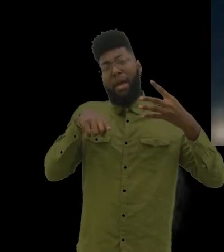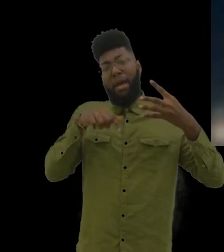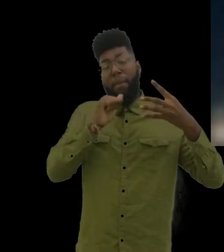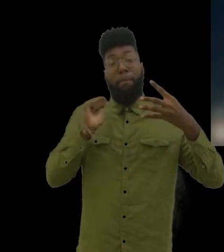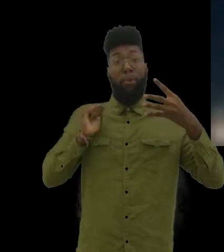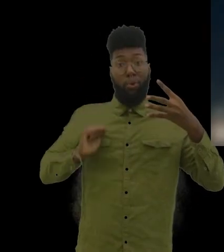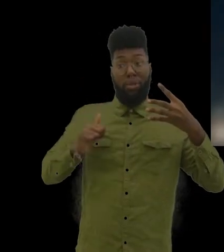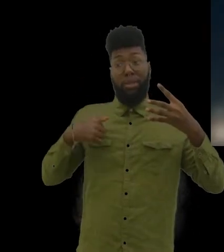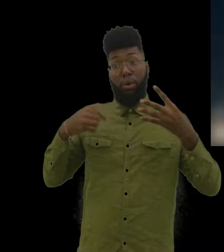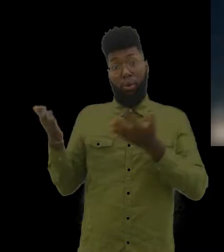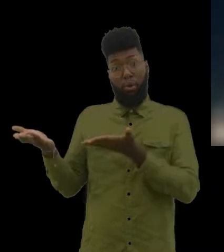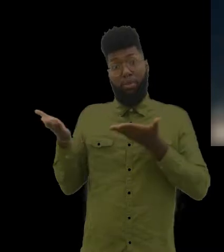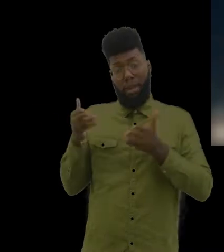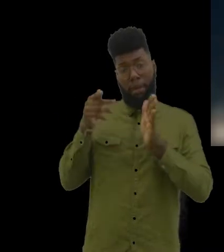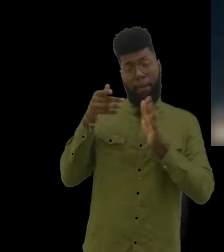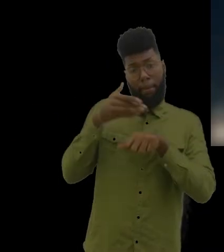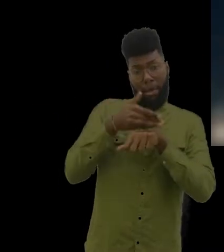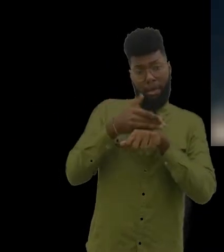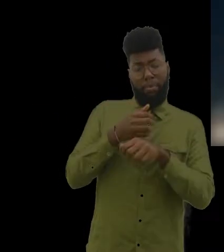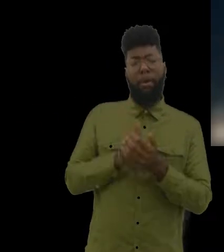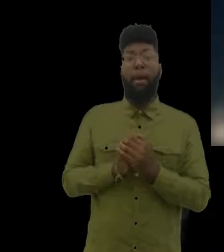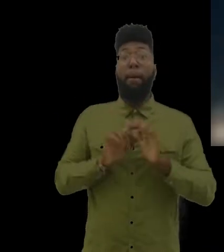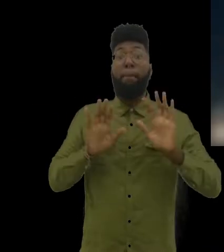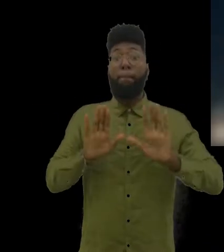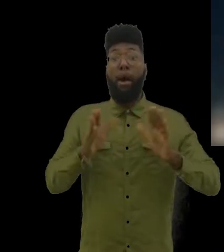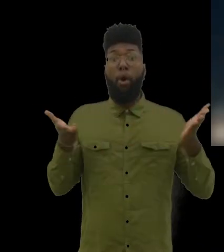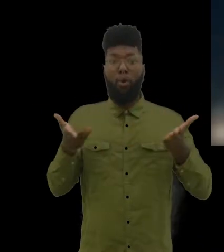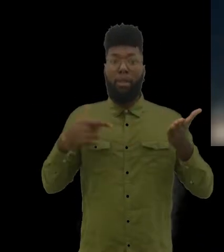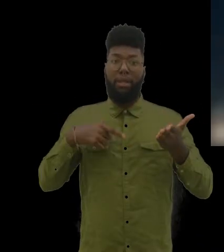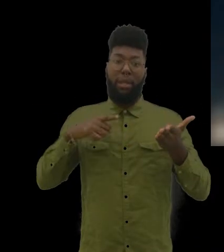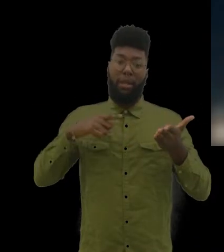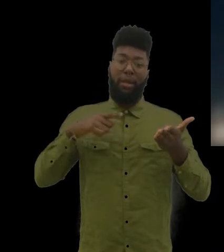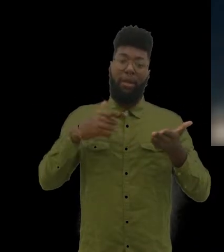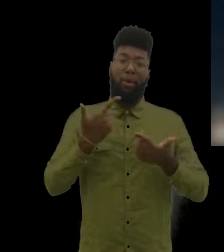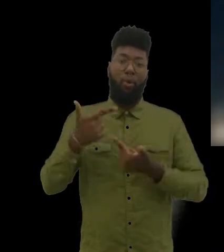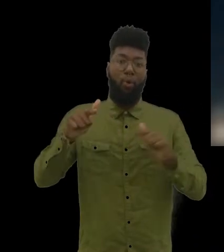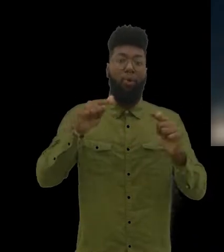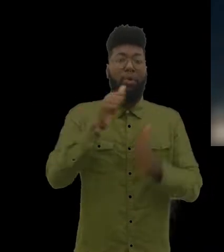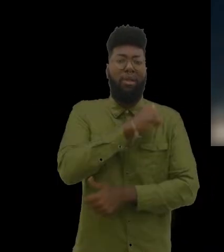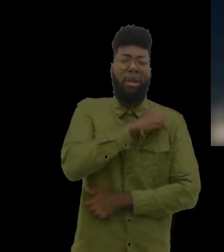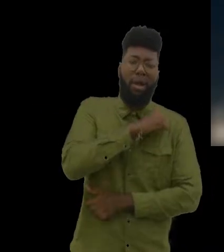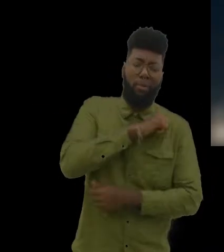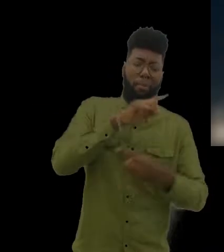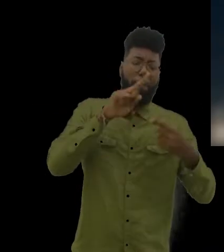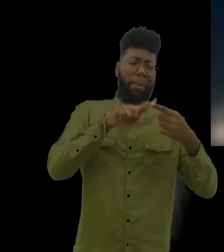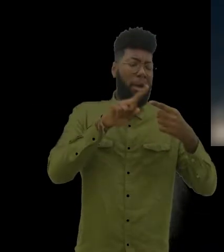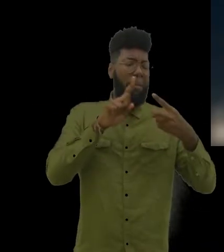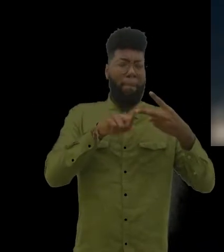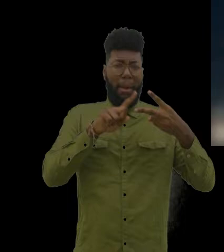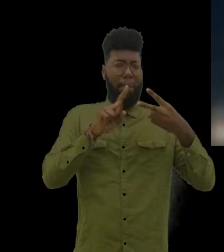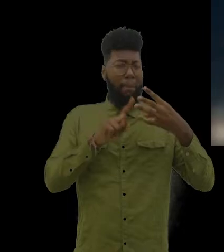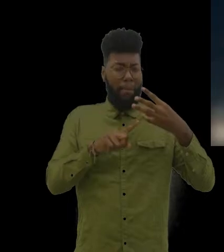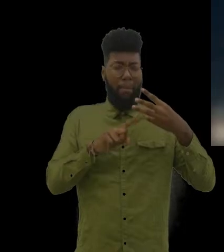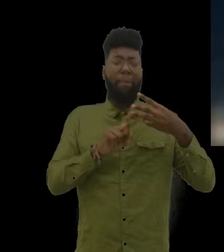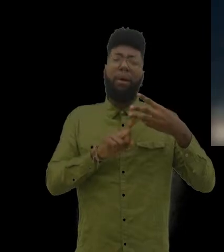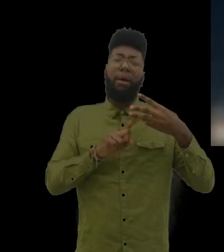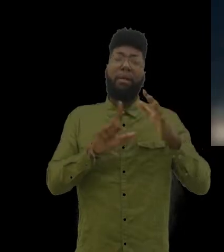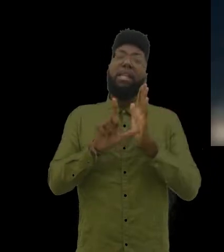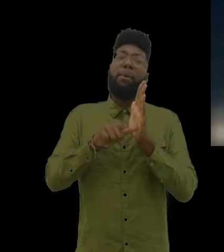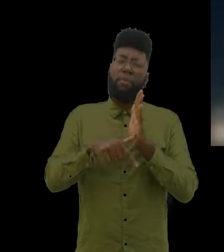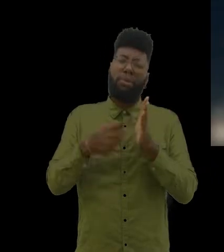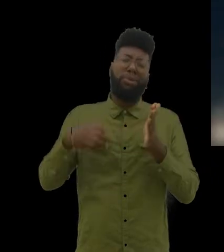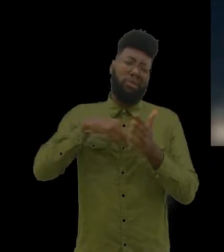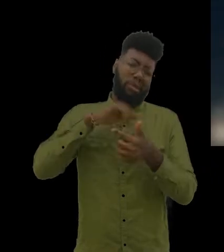projeto tem bem mais alunos, né? Nós estamos aqui hoje com a Gabriele, com a Ariane, nos ajudando também. Depois vamos apresentar